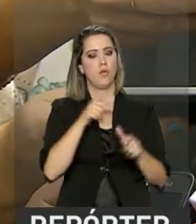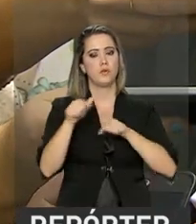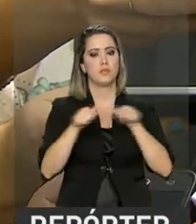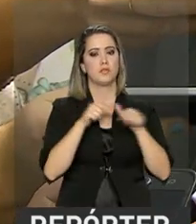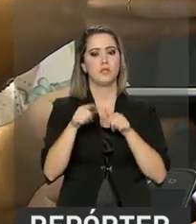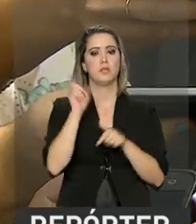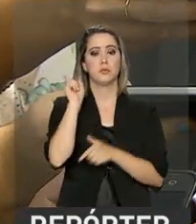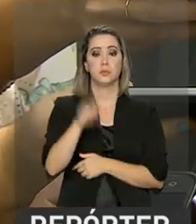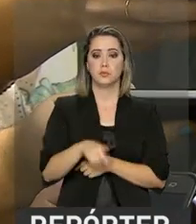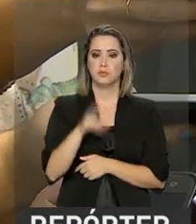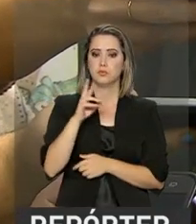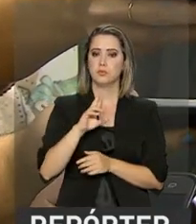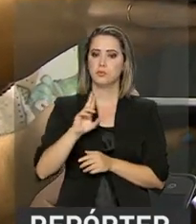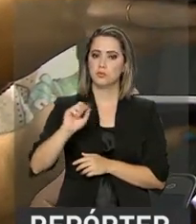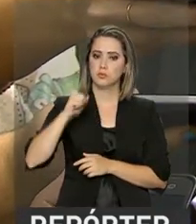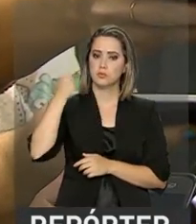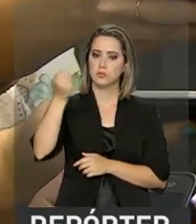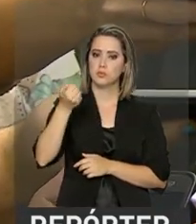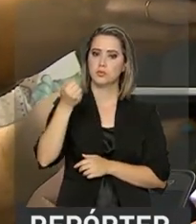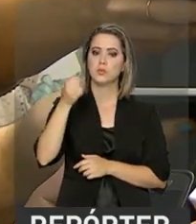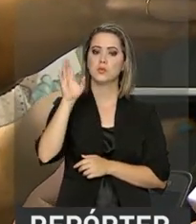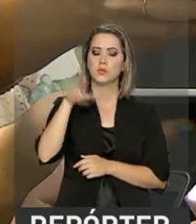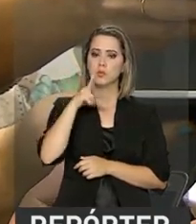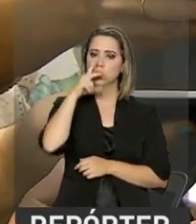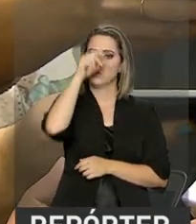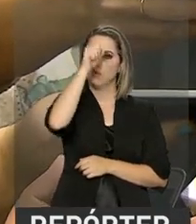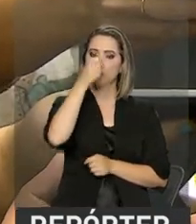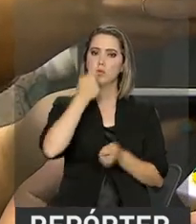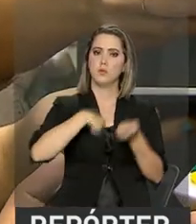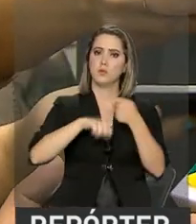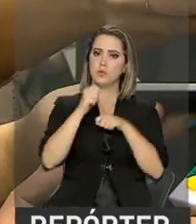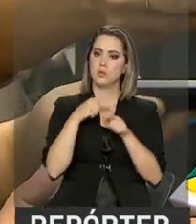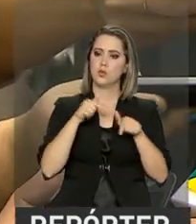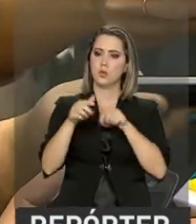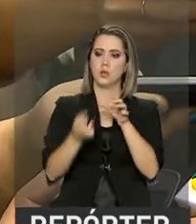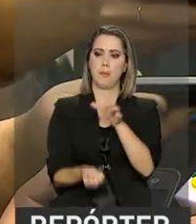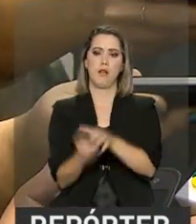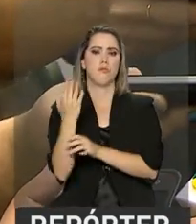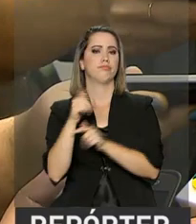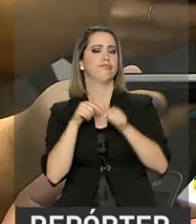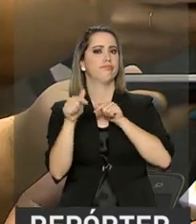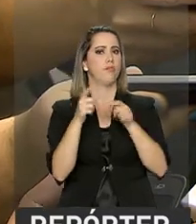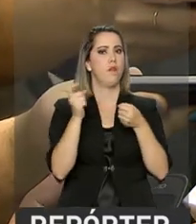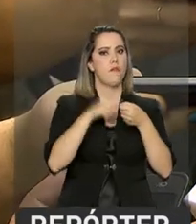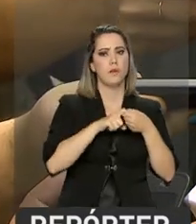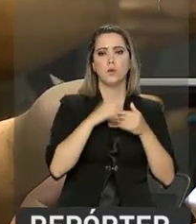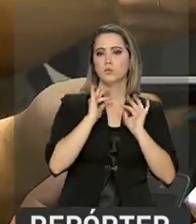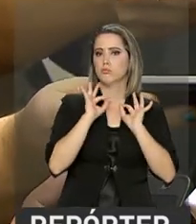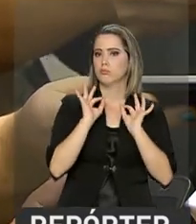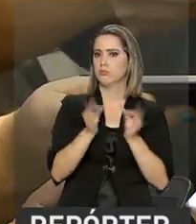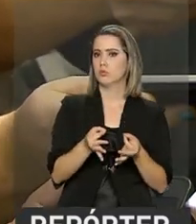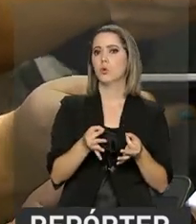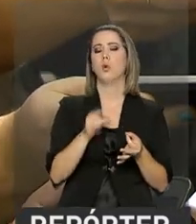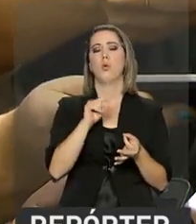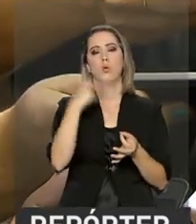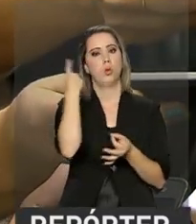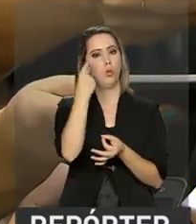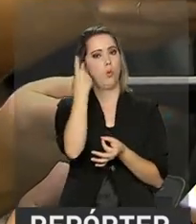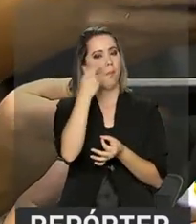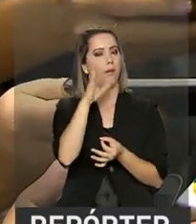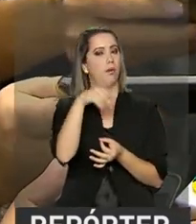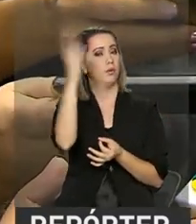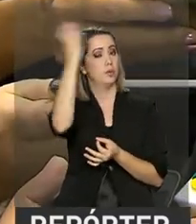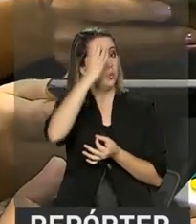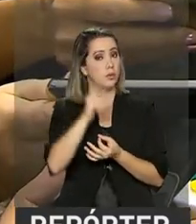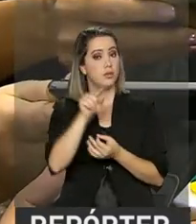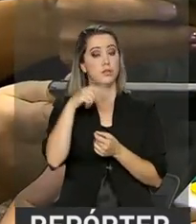positivos, é um sinal muito forte de que o emprego retoma a sua condição de normalidade no